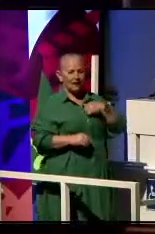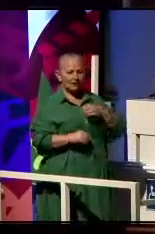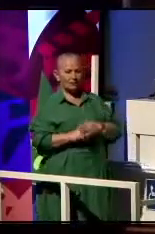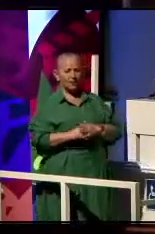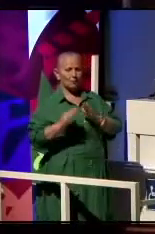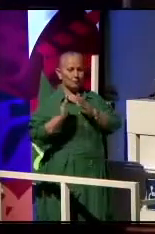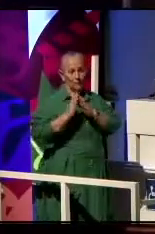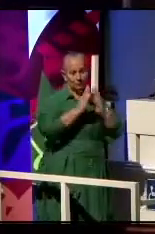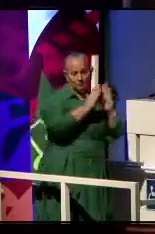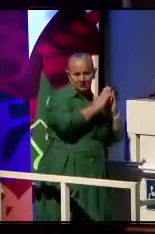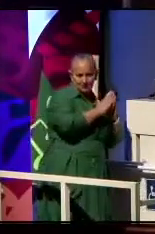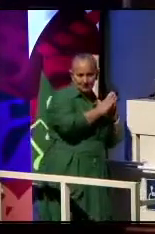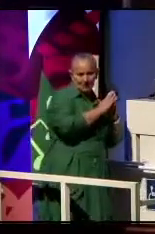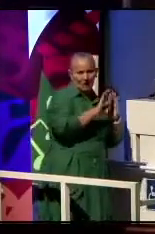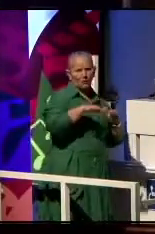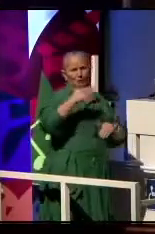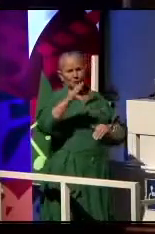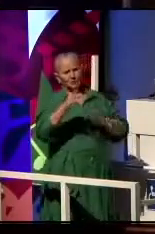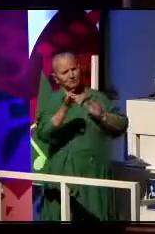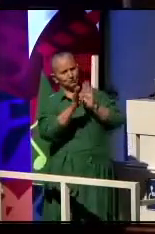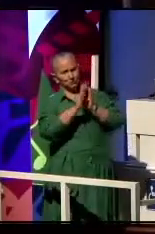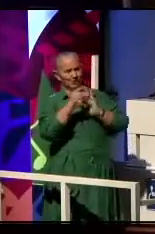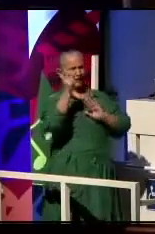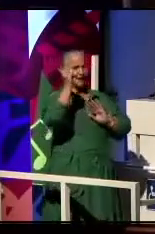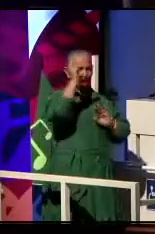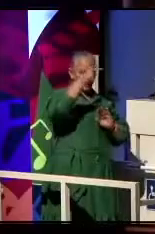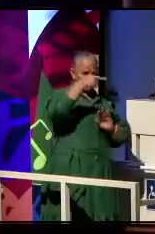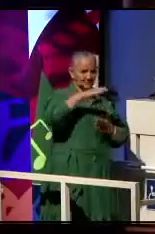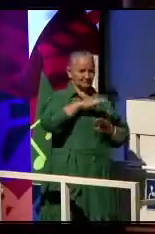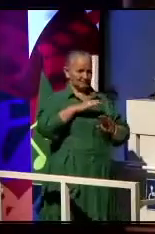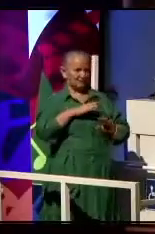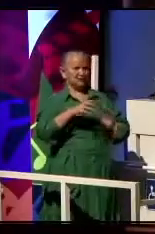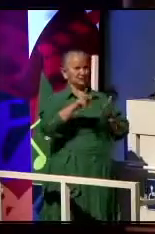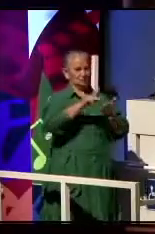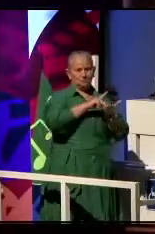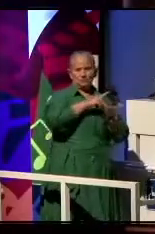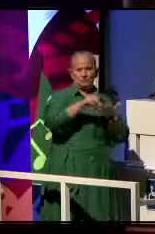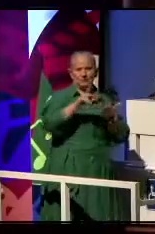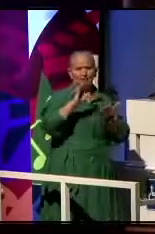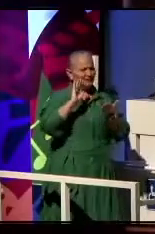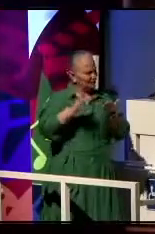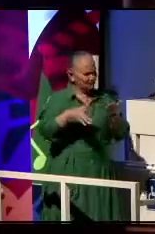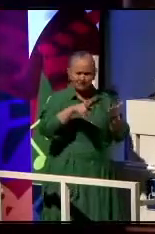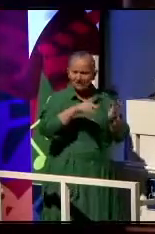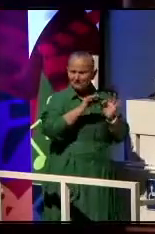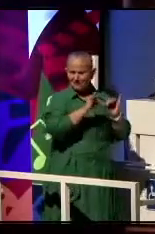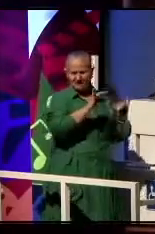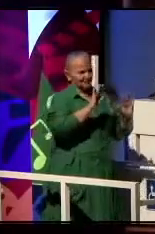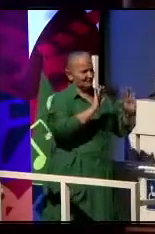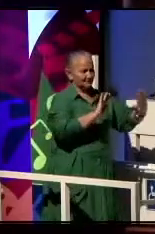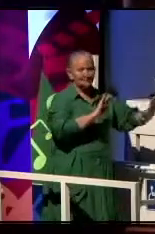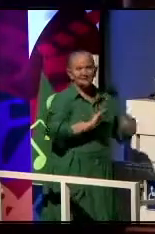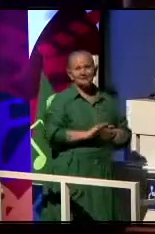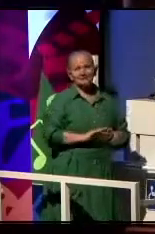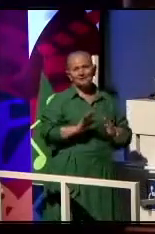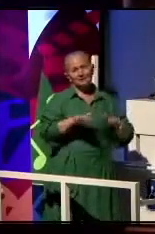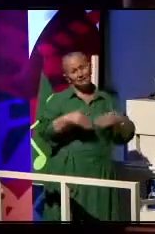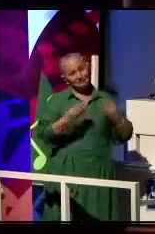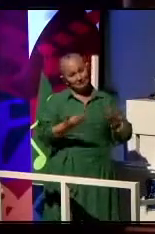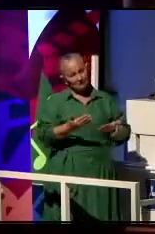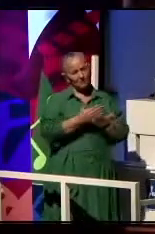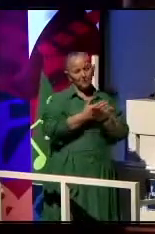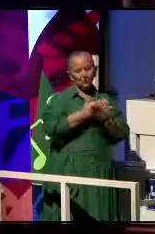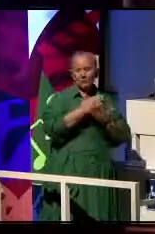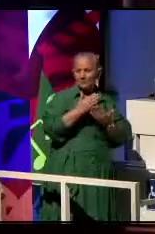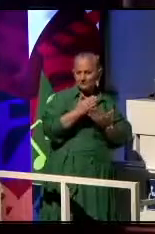eu cheguei a Belo Horizonte, o clube já estava praticamente... Eu cheguei em 71, em 72, gravou. Eu cheguei para começar,